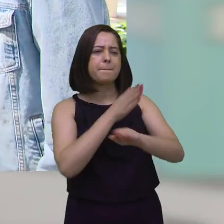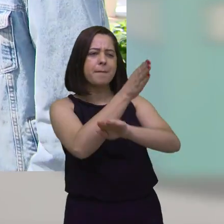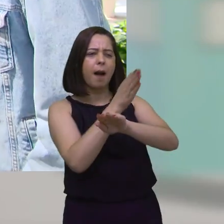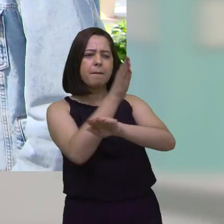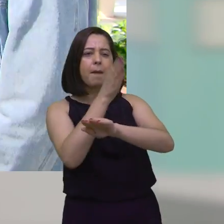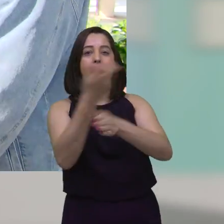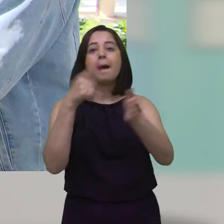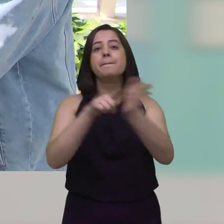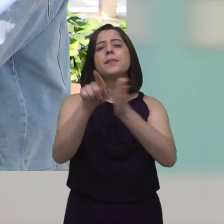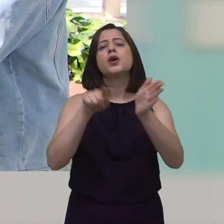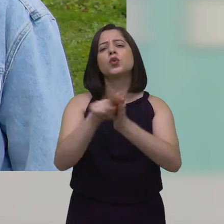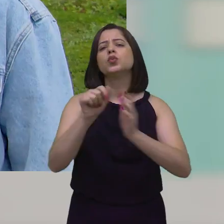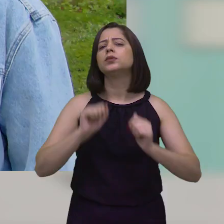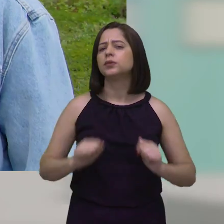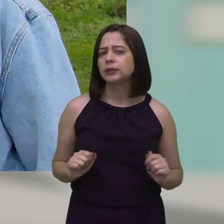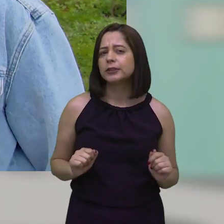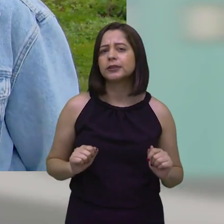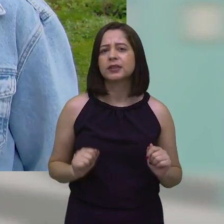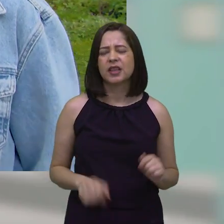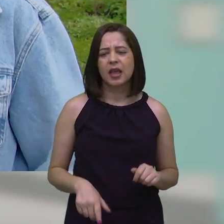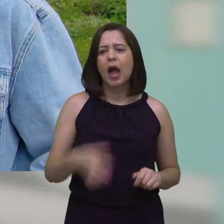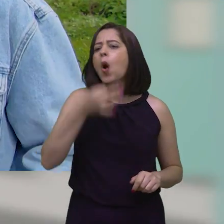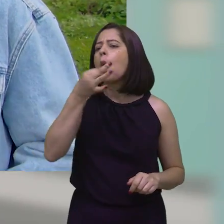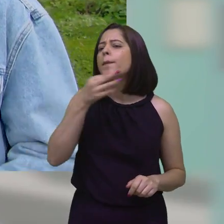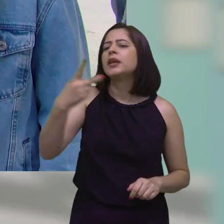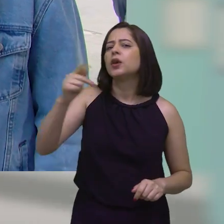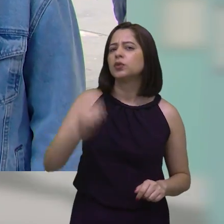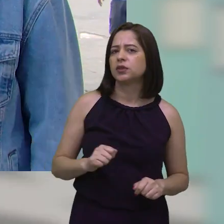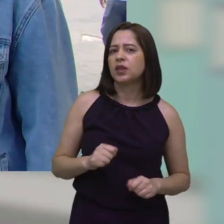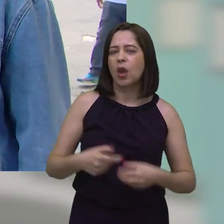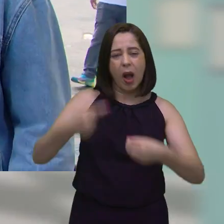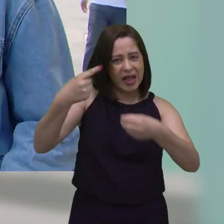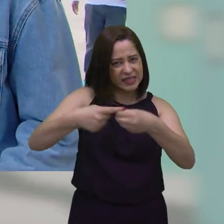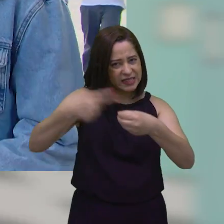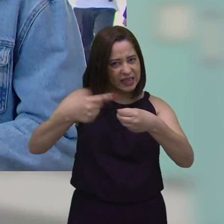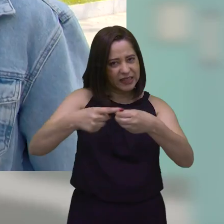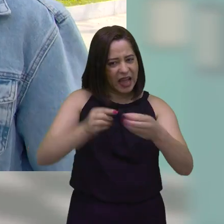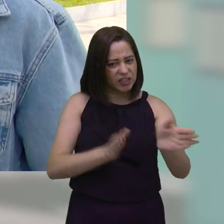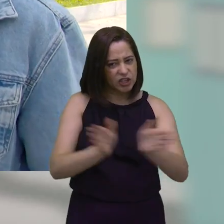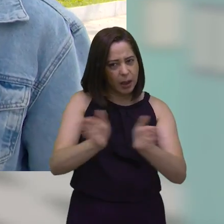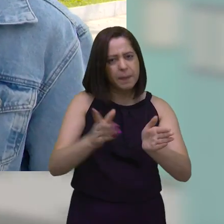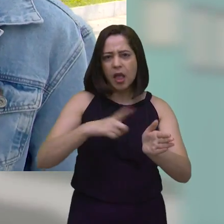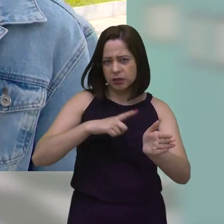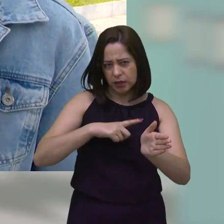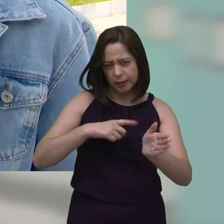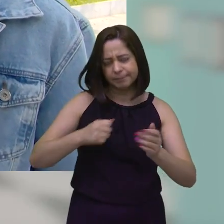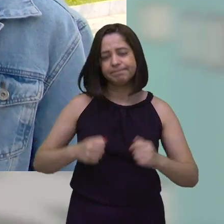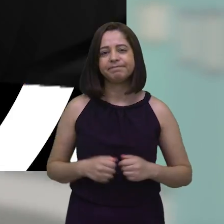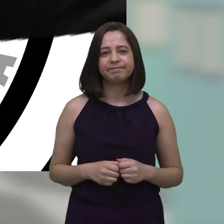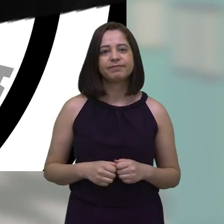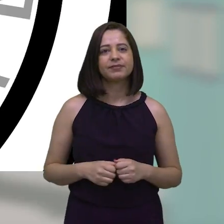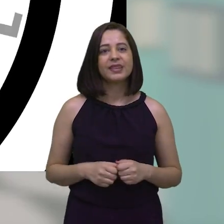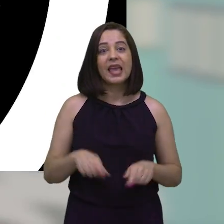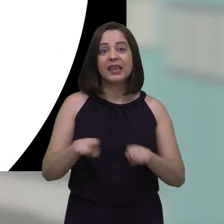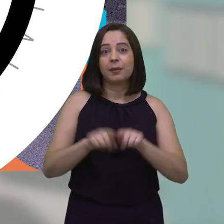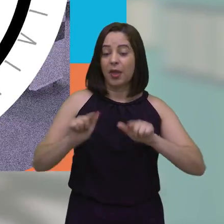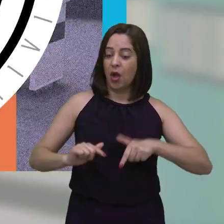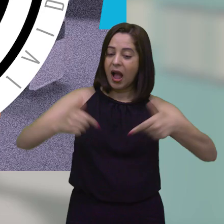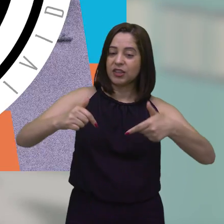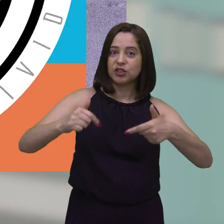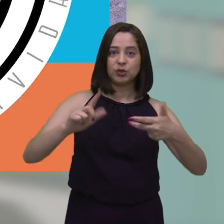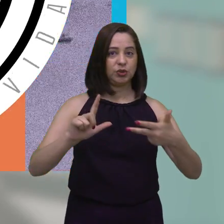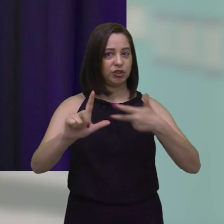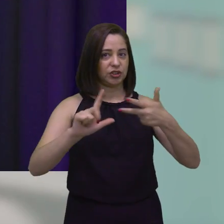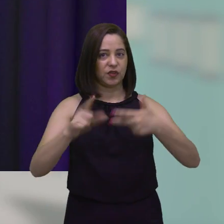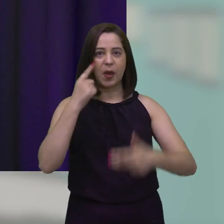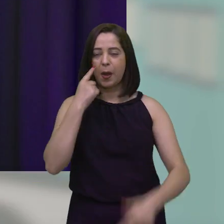da população sobre a seguinte pergunta: você acha que a cidade é acessível para todos? E tem ainda o Atividade